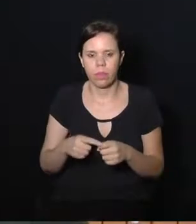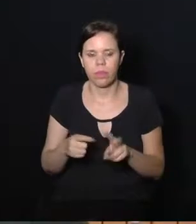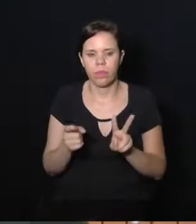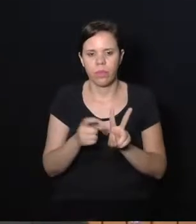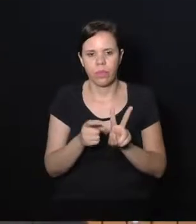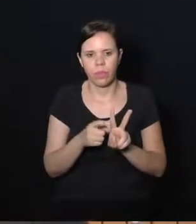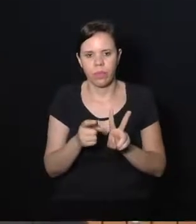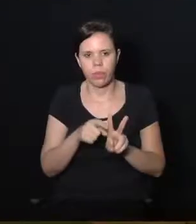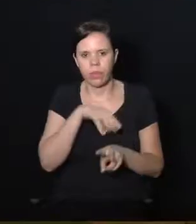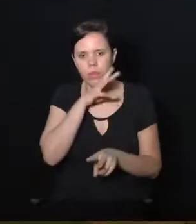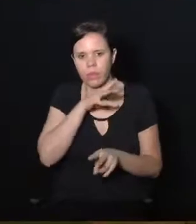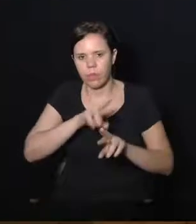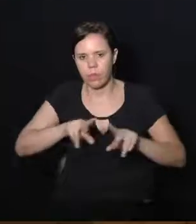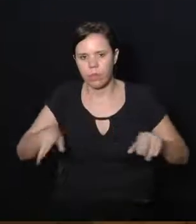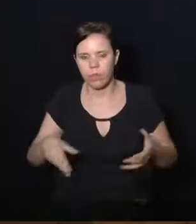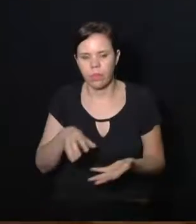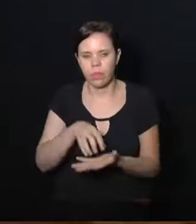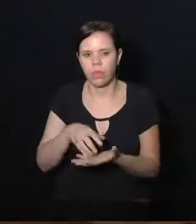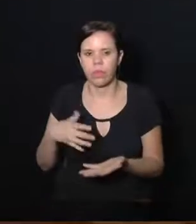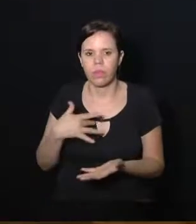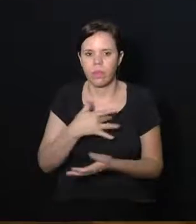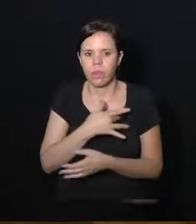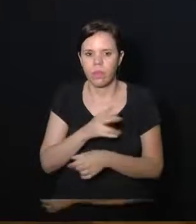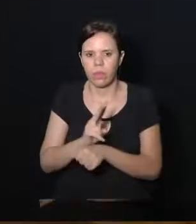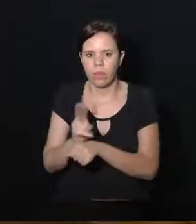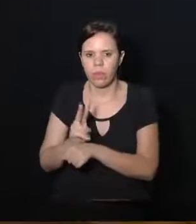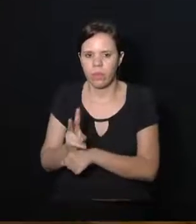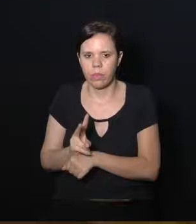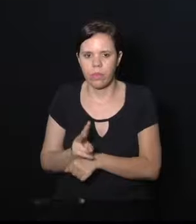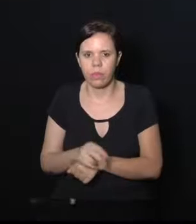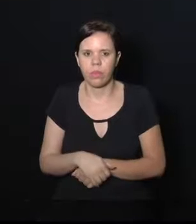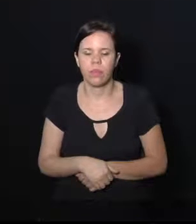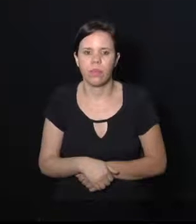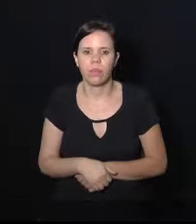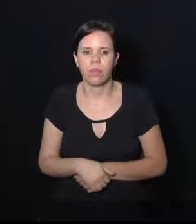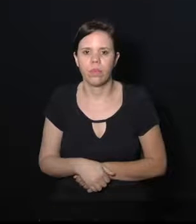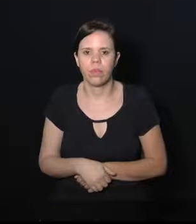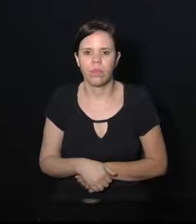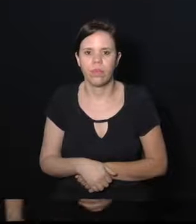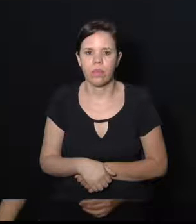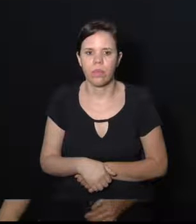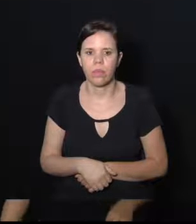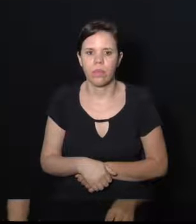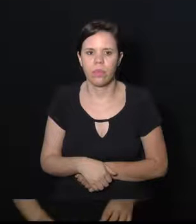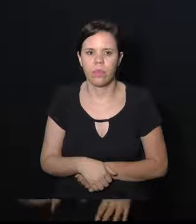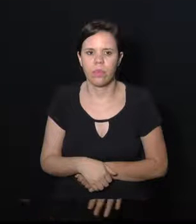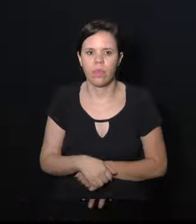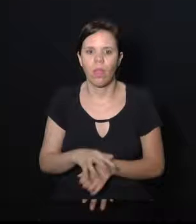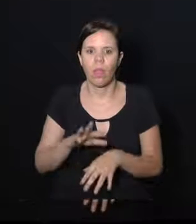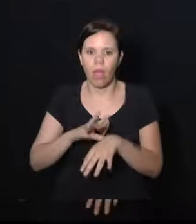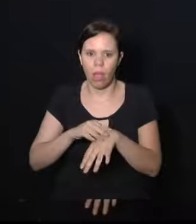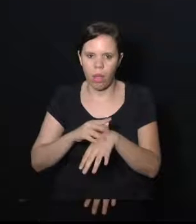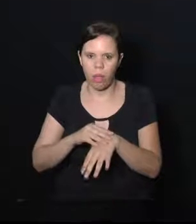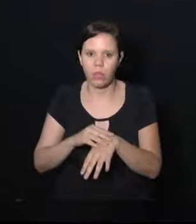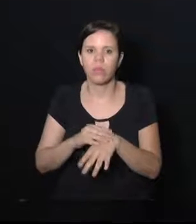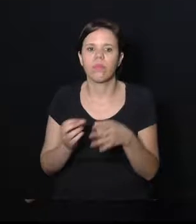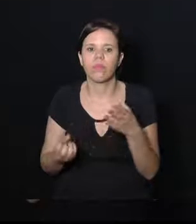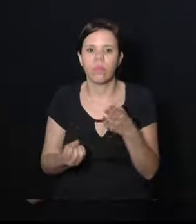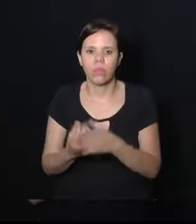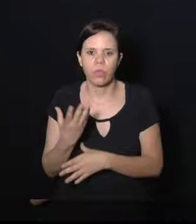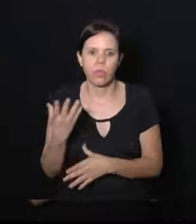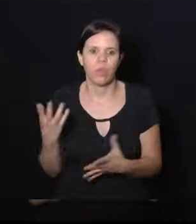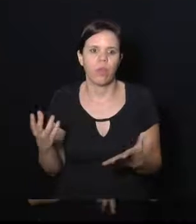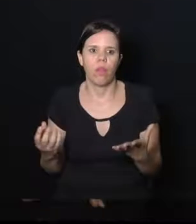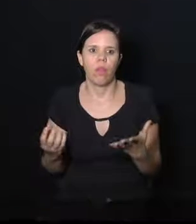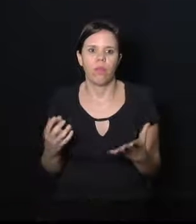veterinário do Departamento de Vigilância em Saúde, Devisa. É uma doença de caráter de início